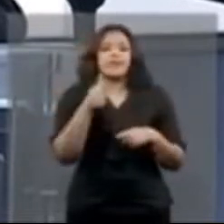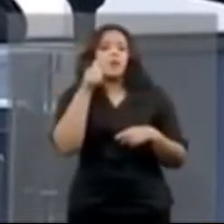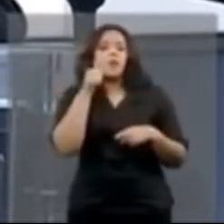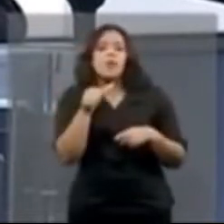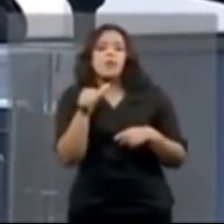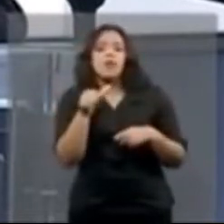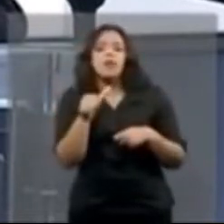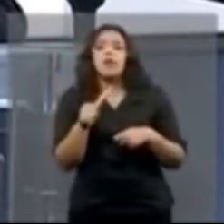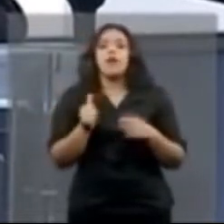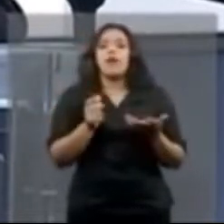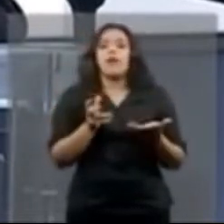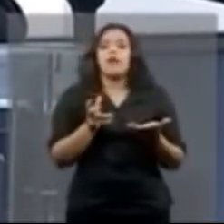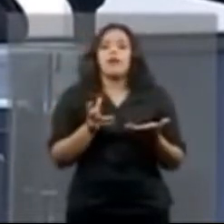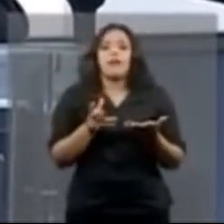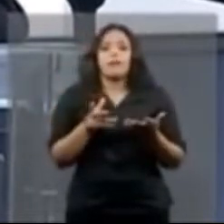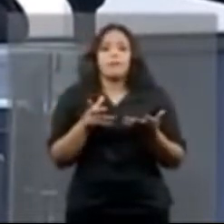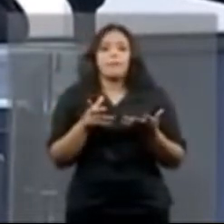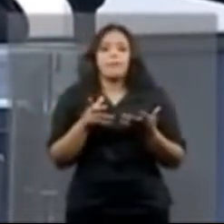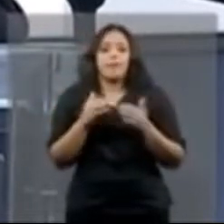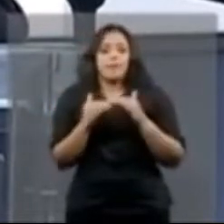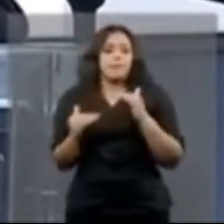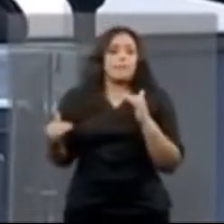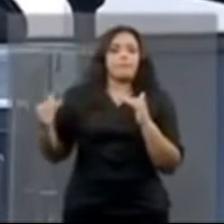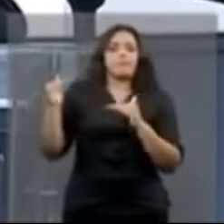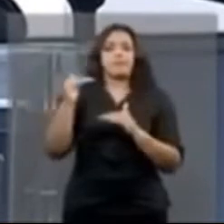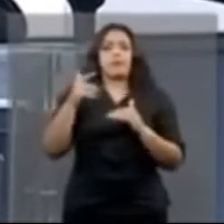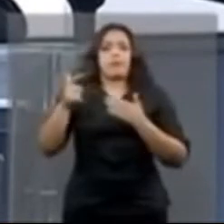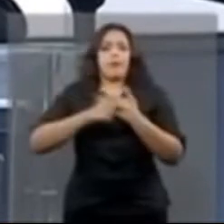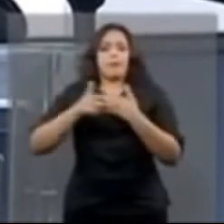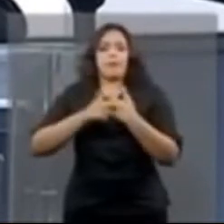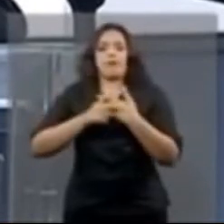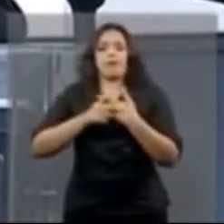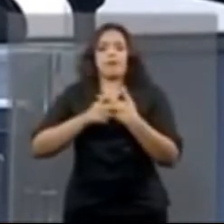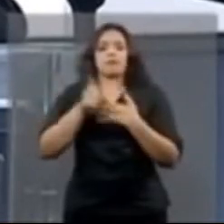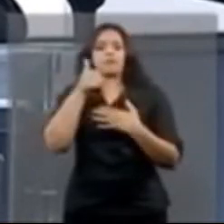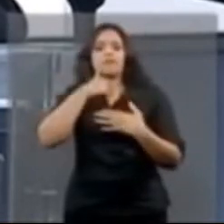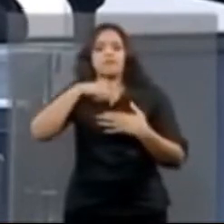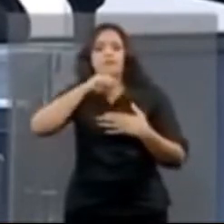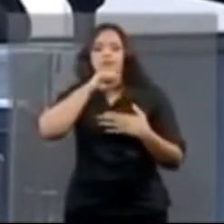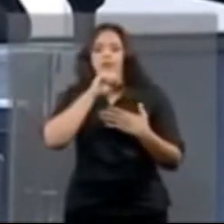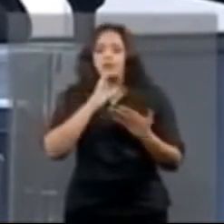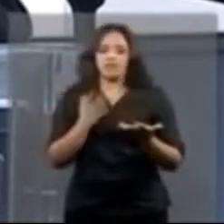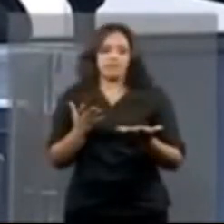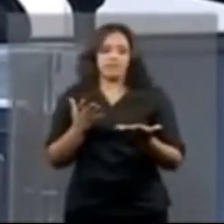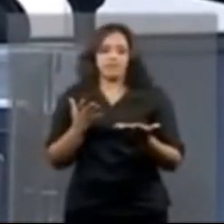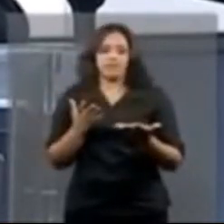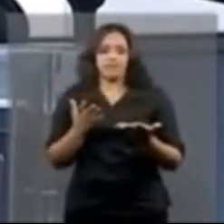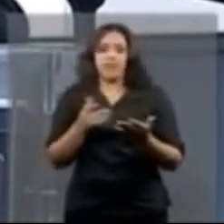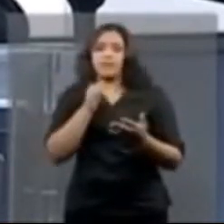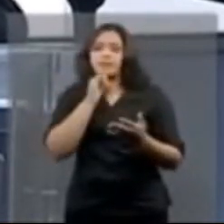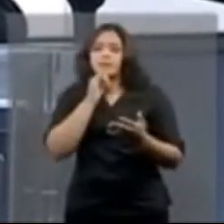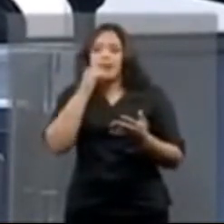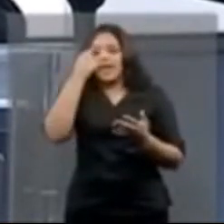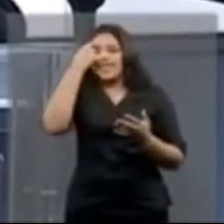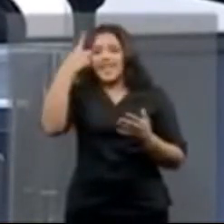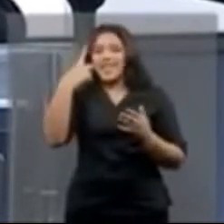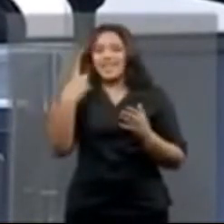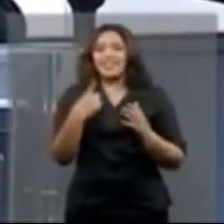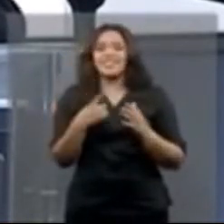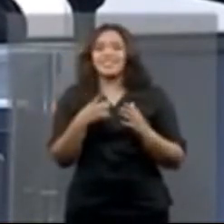supere e transcenda a imposição do papel materno. A ideia do desengravidar as